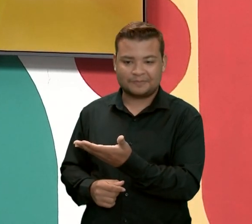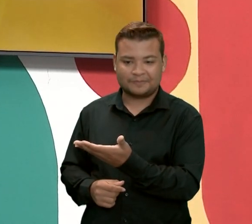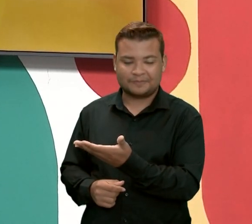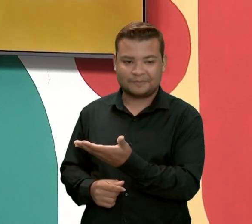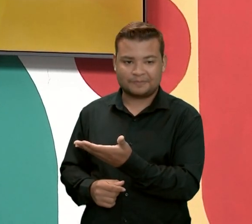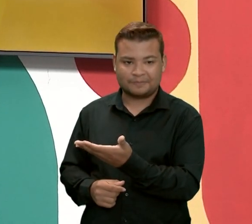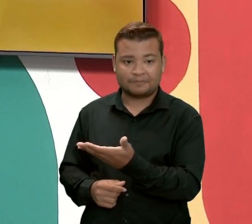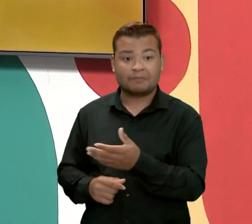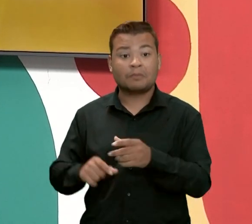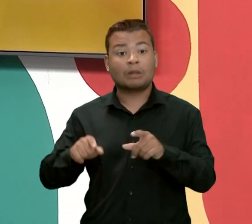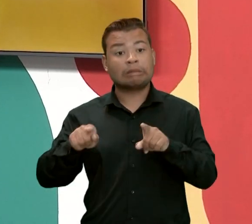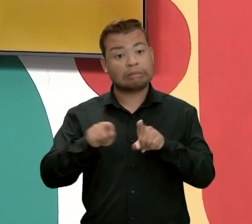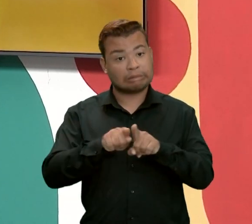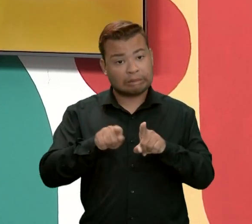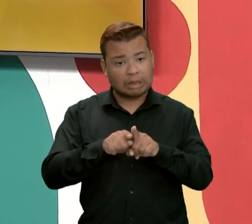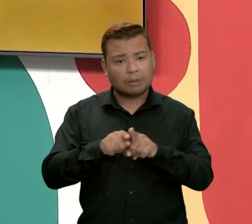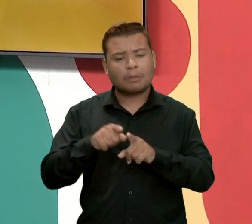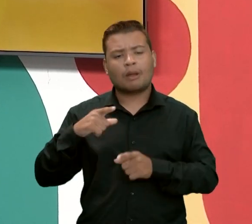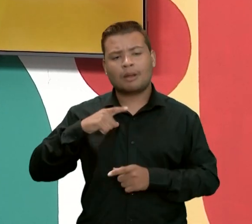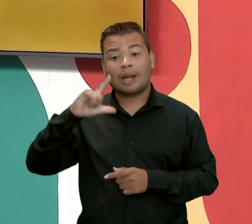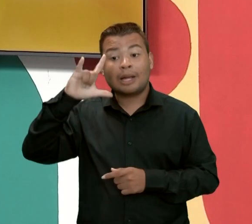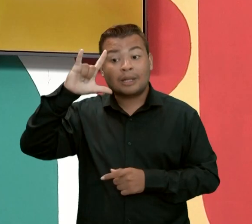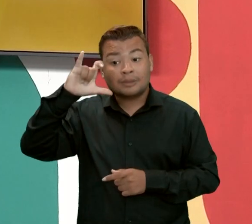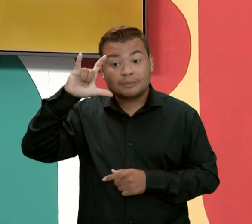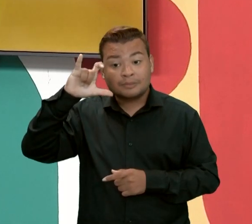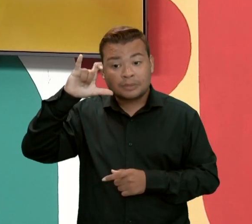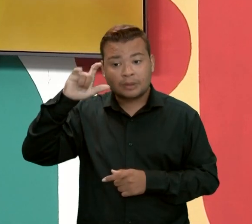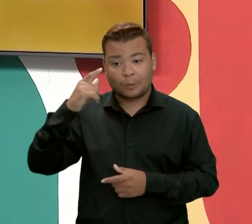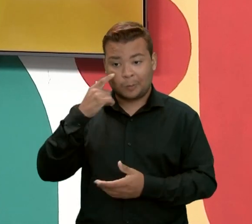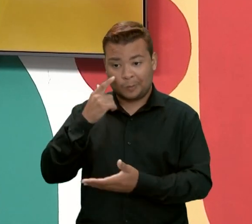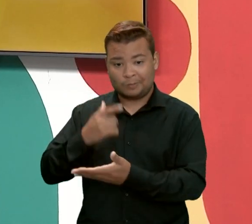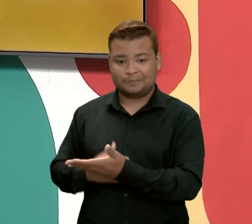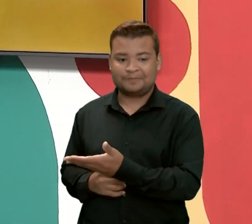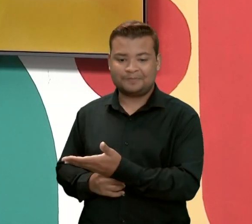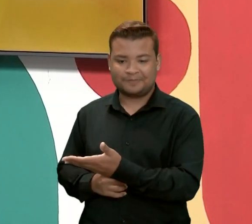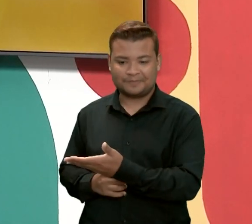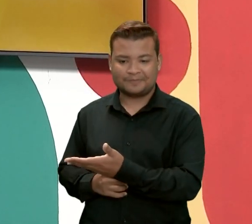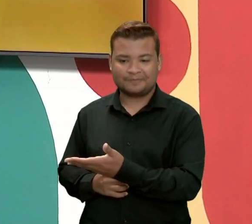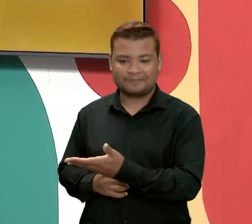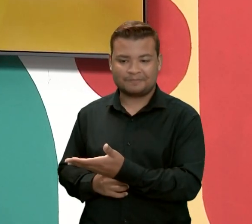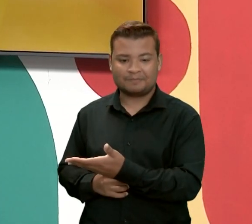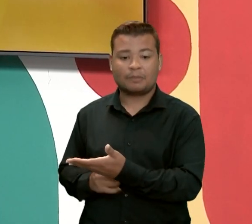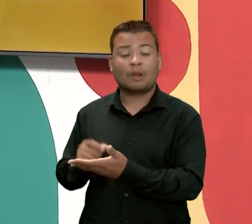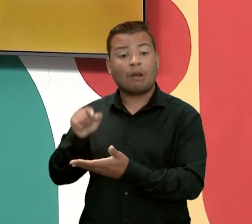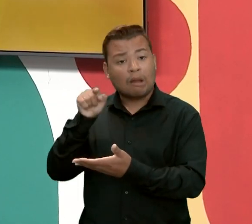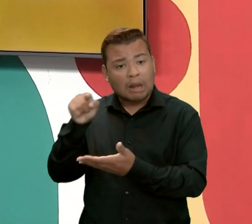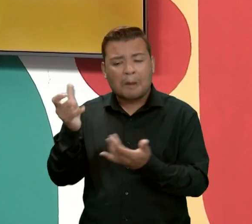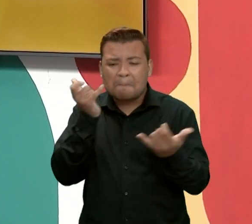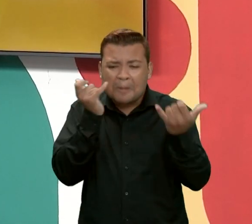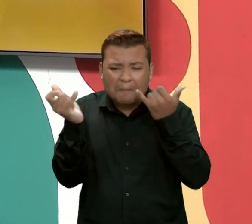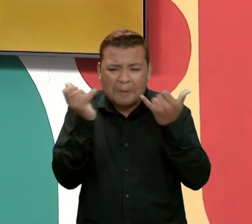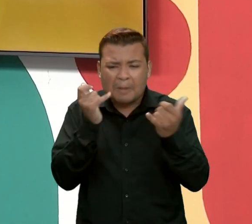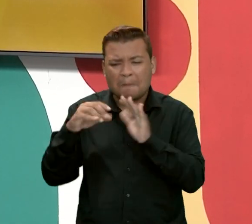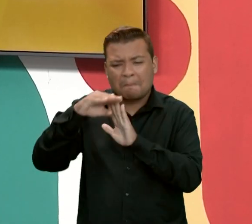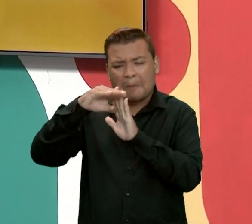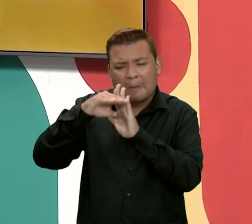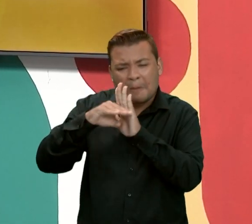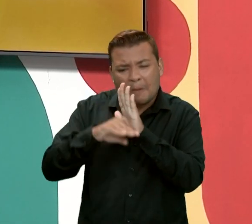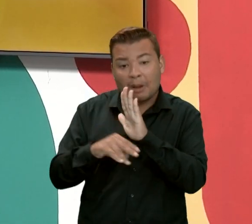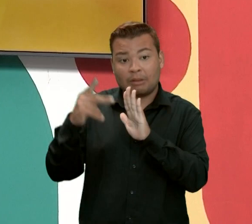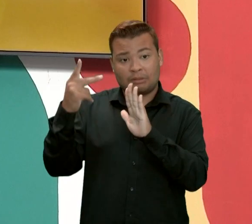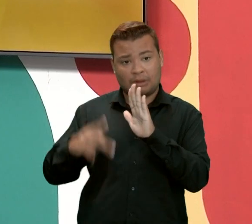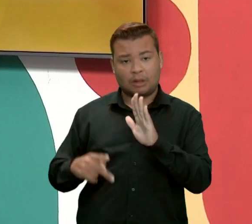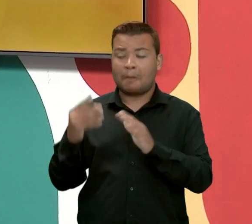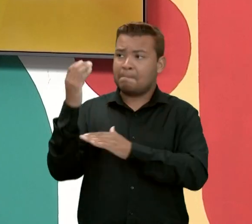62991811406. Você pode ir também lá no nosso Instagram, @TVUFG, e ficar por dentro de toda a nossa programação, que é